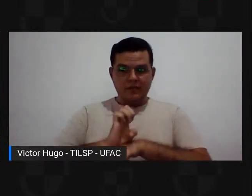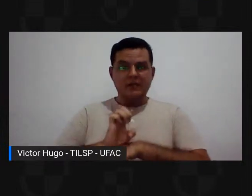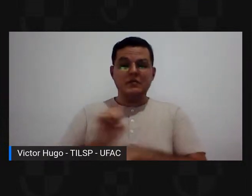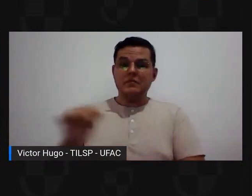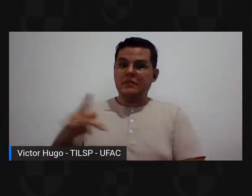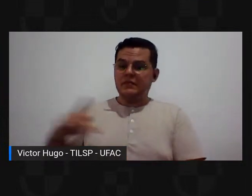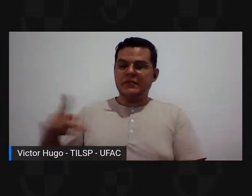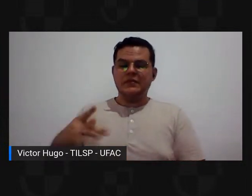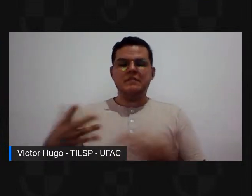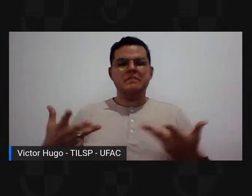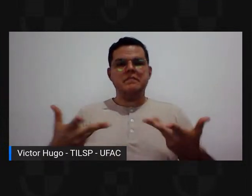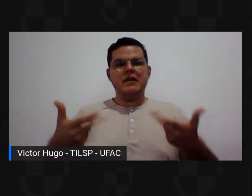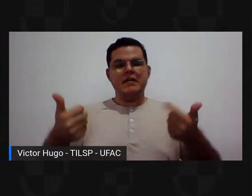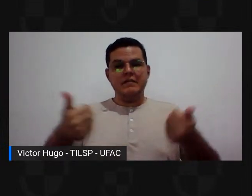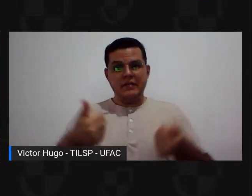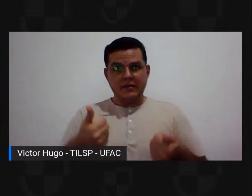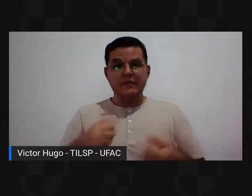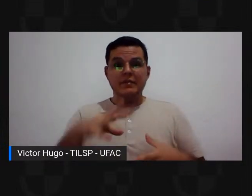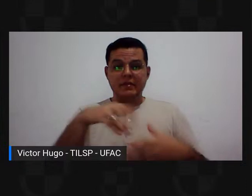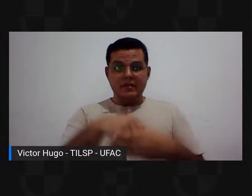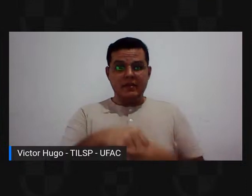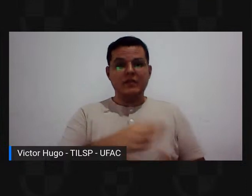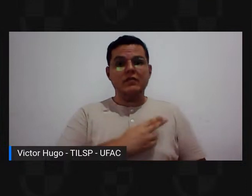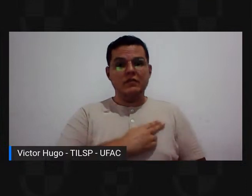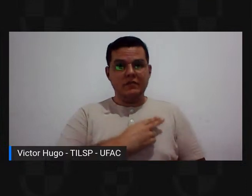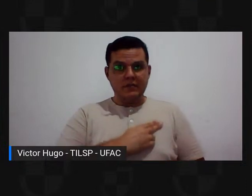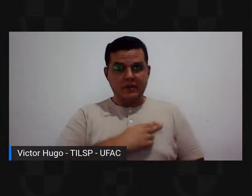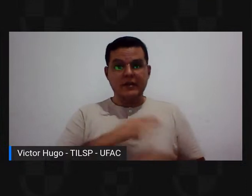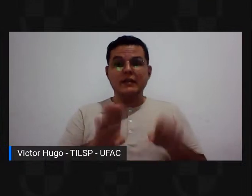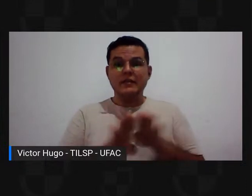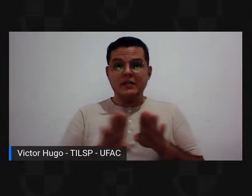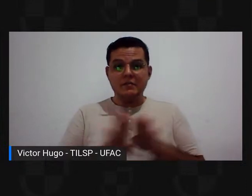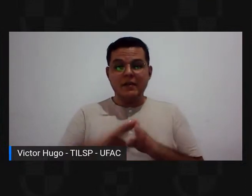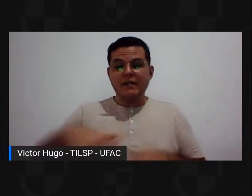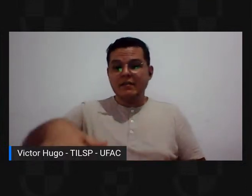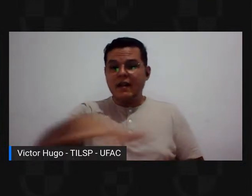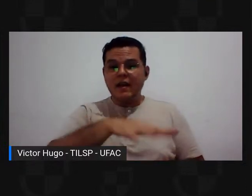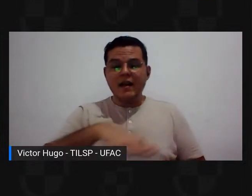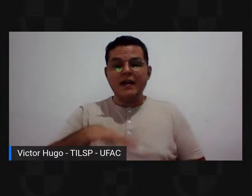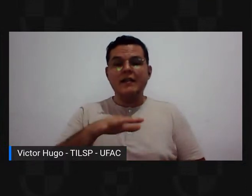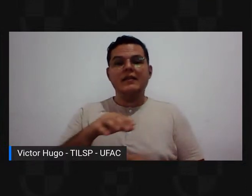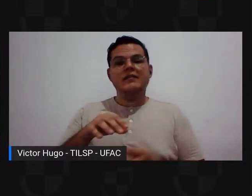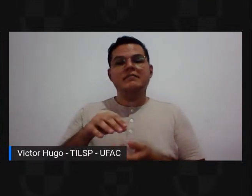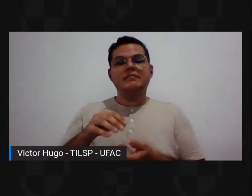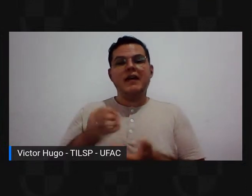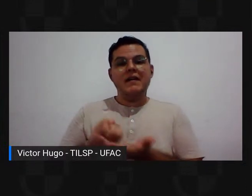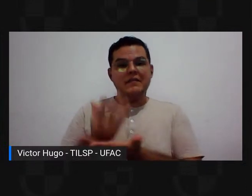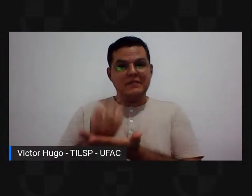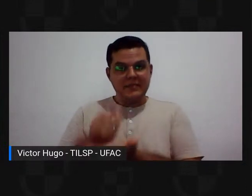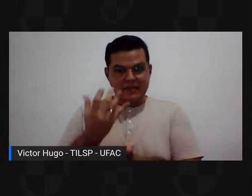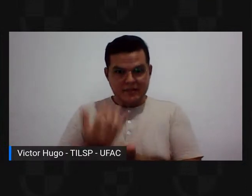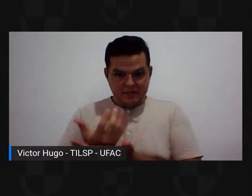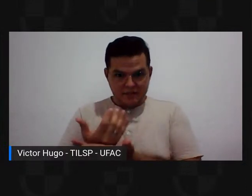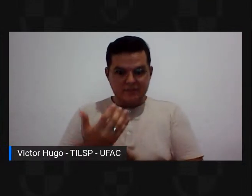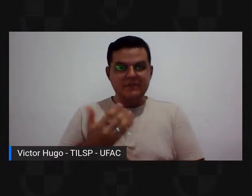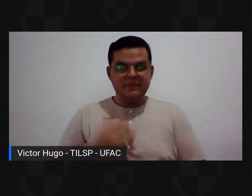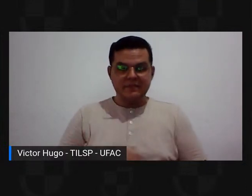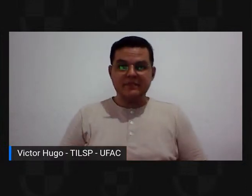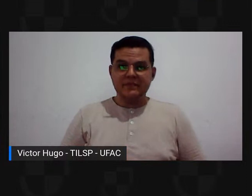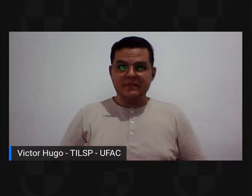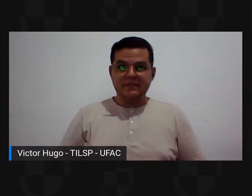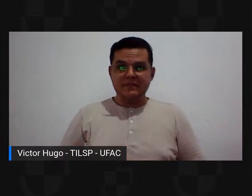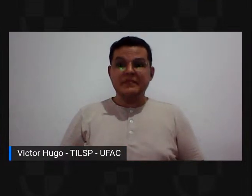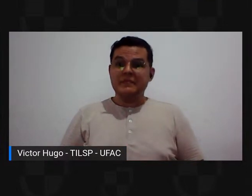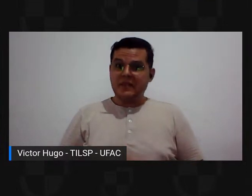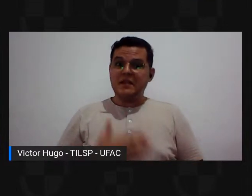Não só da universidade, mas uma excelente alfabetizadora. Inclusive, minha irmã mais maior foi alfabetizada por